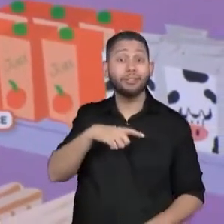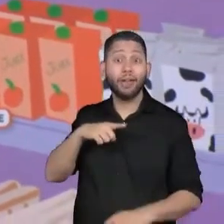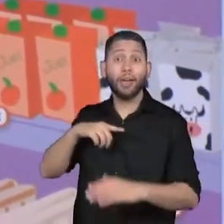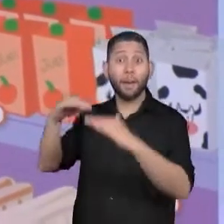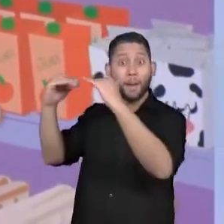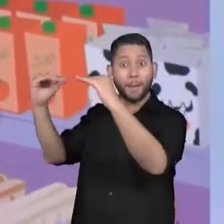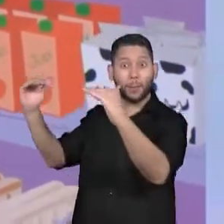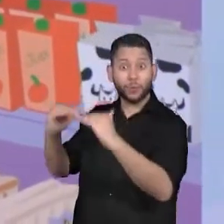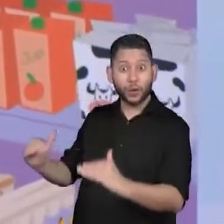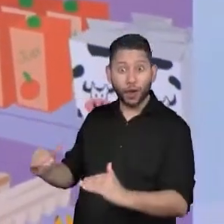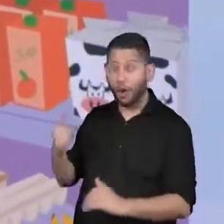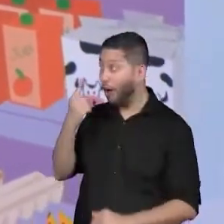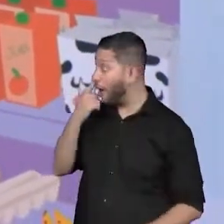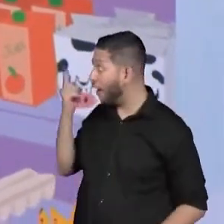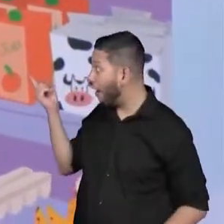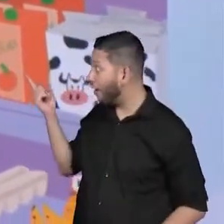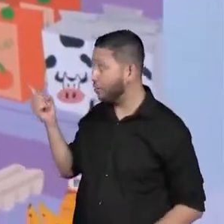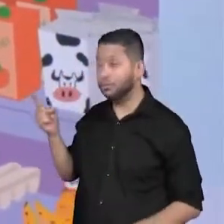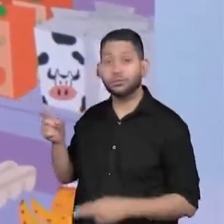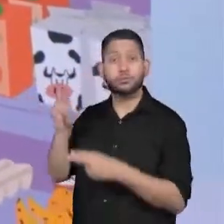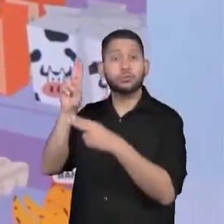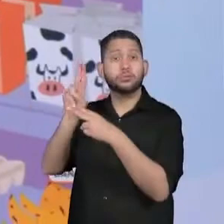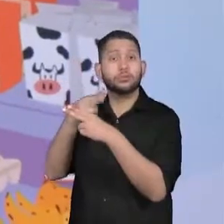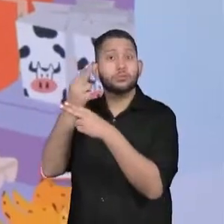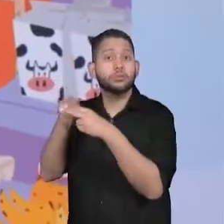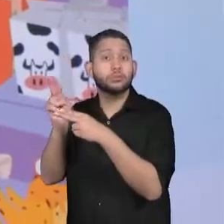temos chocolate,